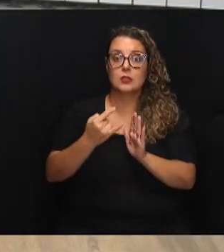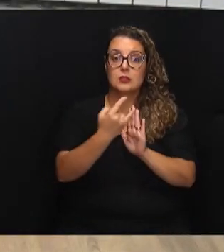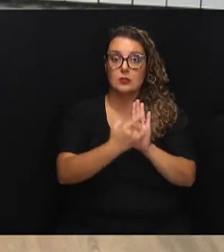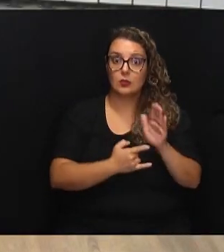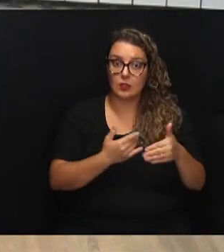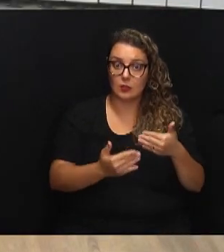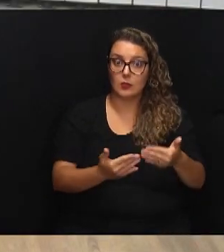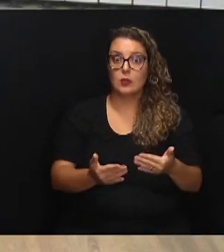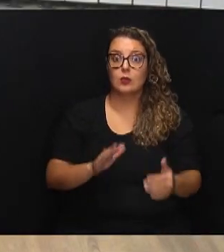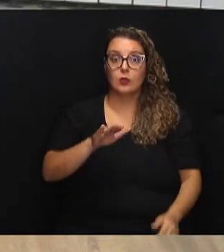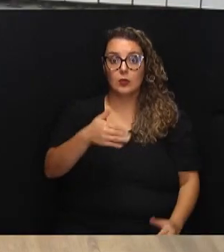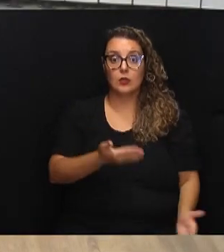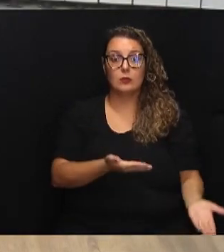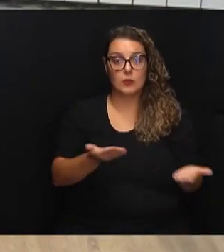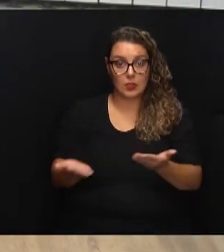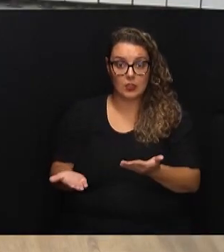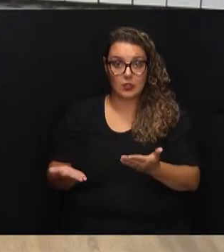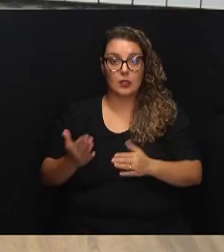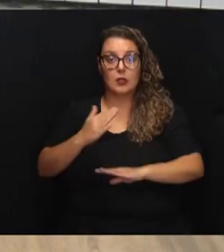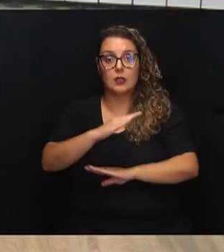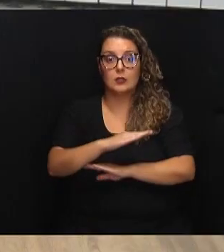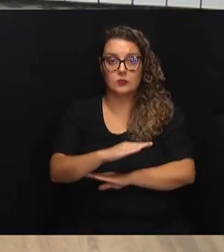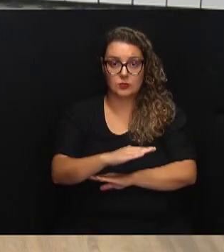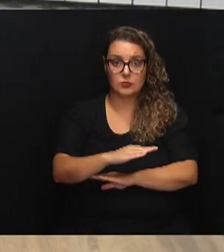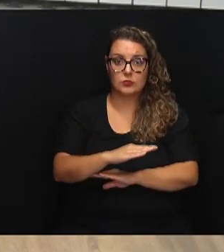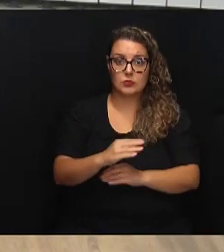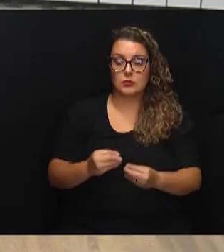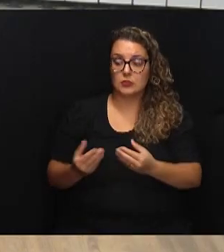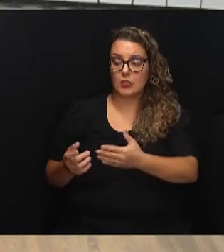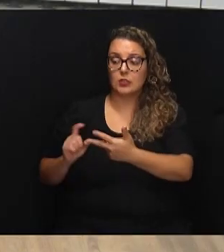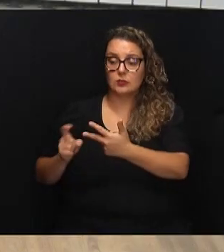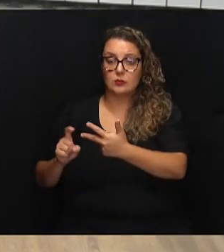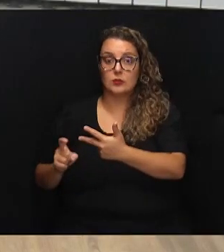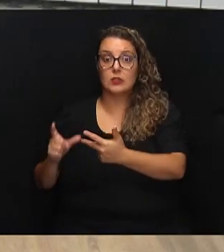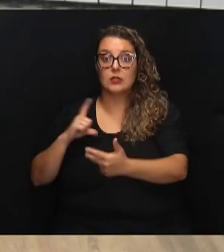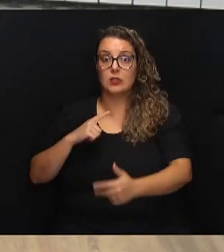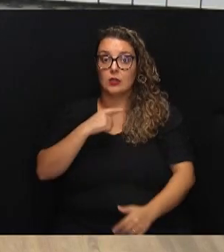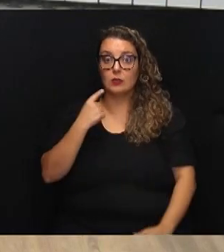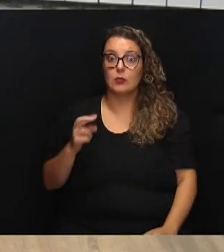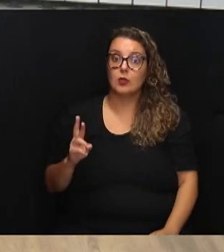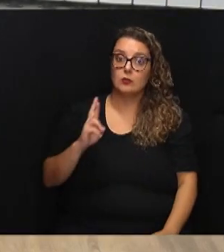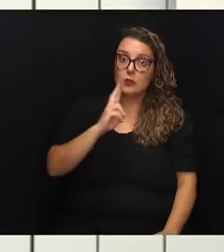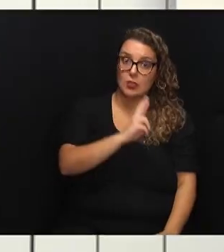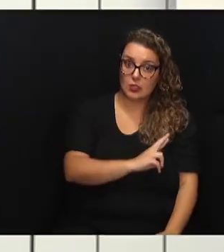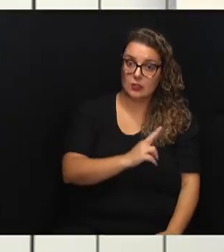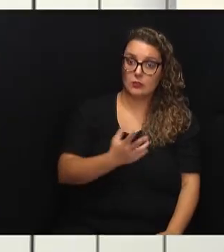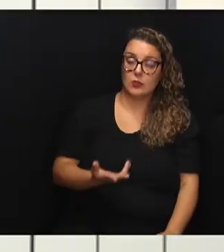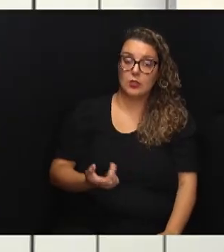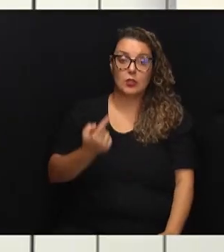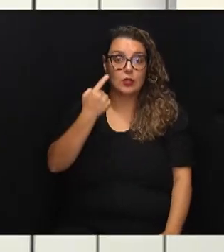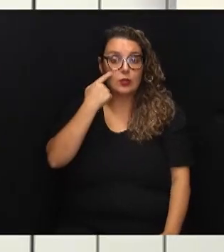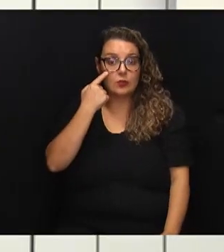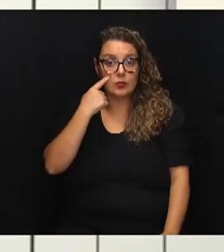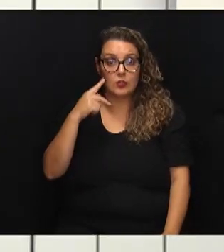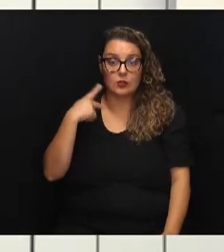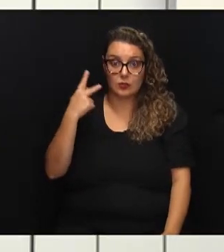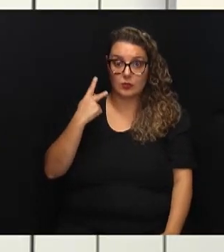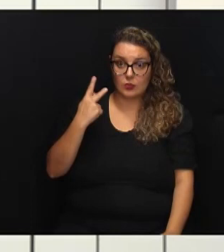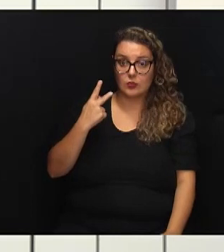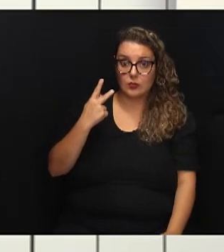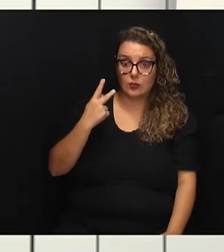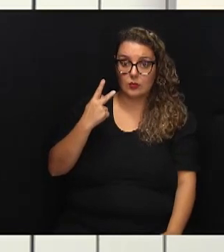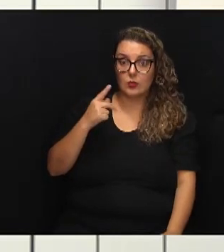quando apresentados aqui pela Câmara, a Prefeitura tem um prazo para responder. E olha só, o vereador